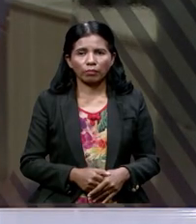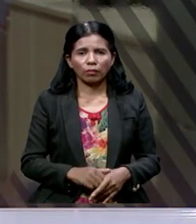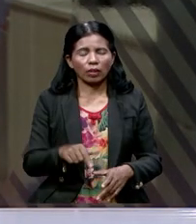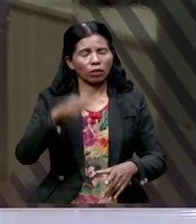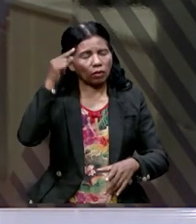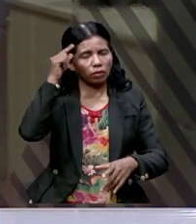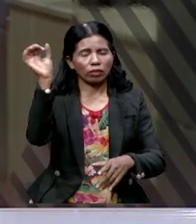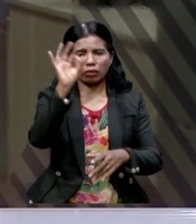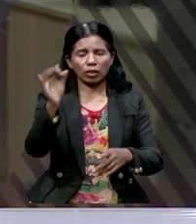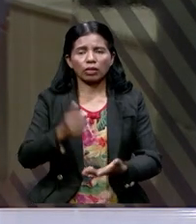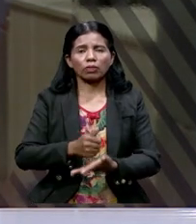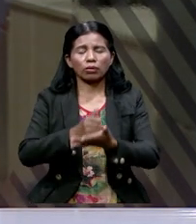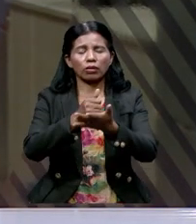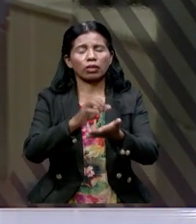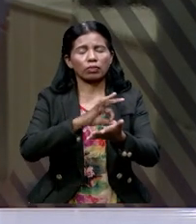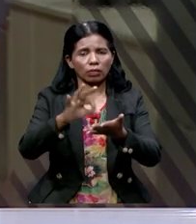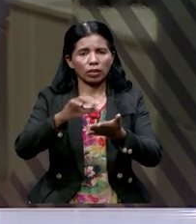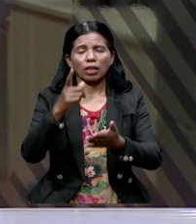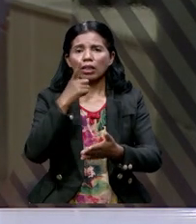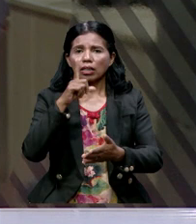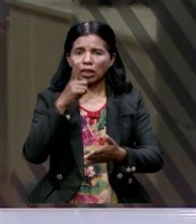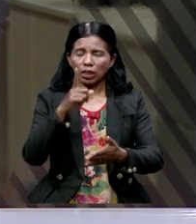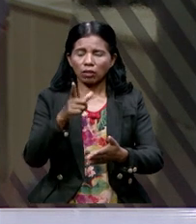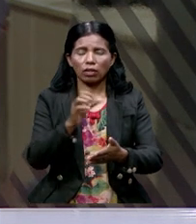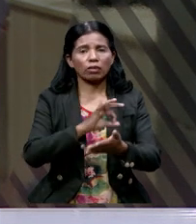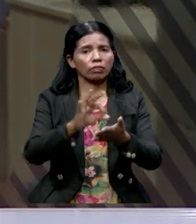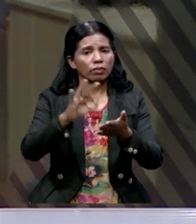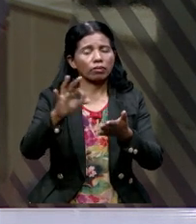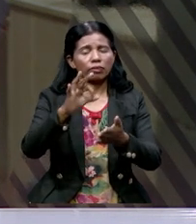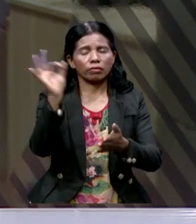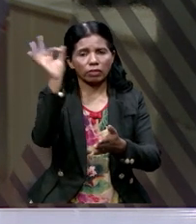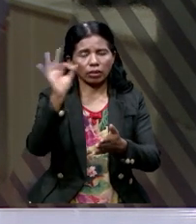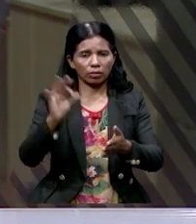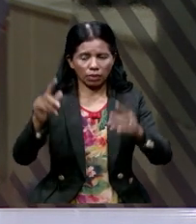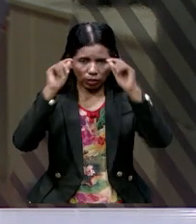Governo França se facilita a formação língua França para diplomata timor-leste.